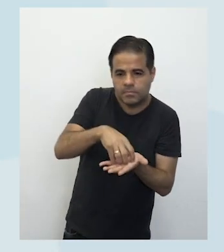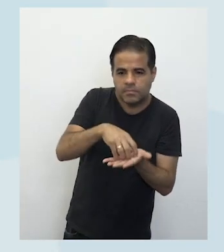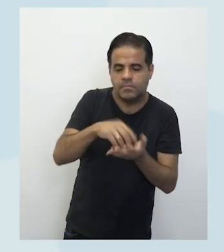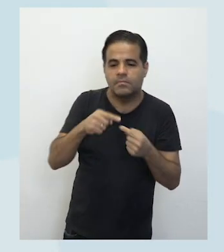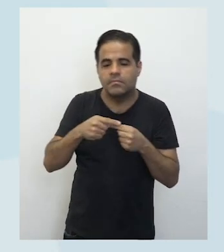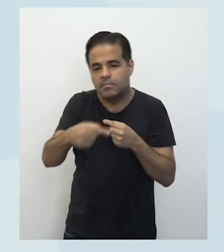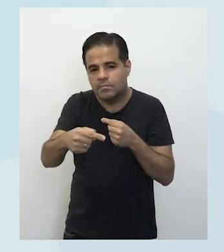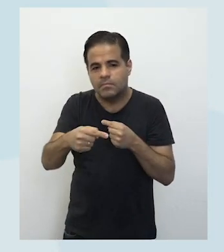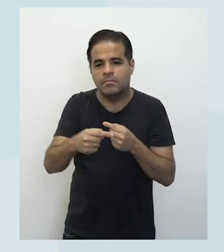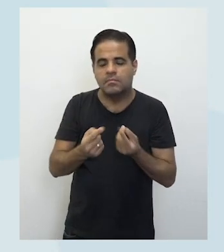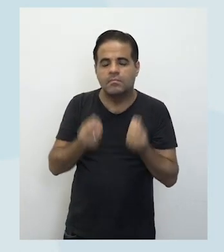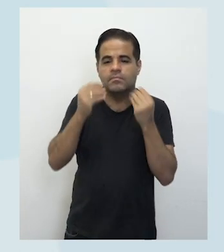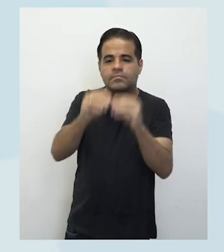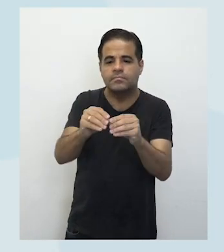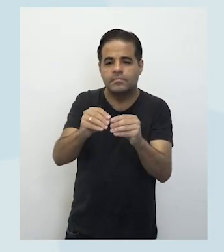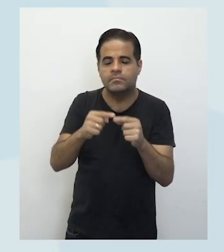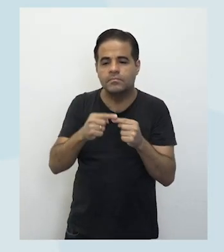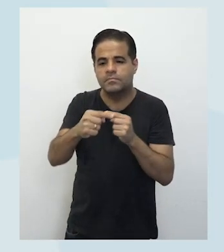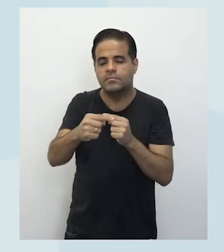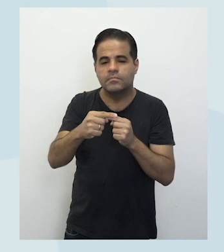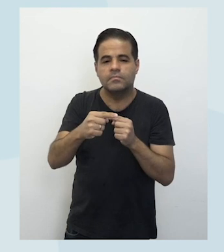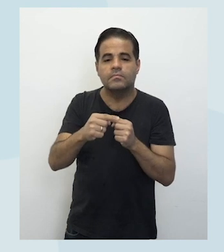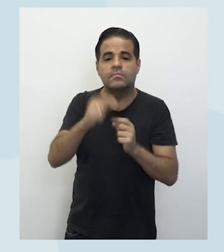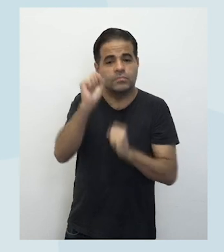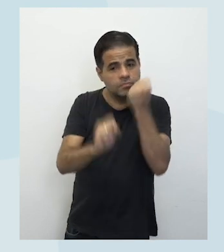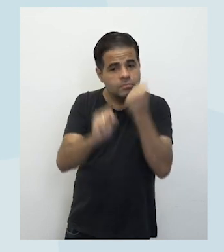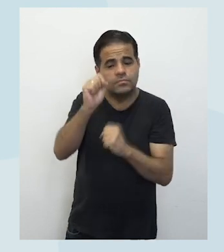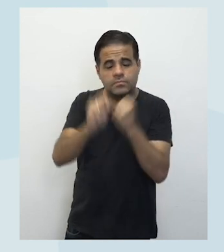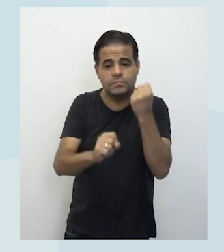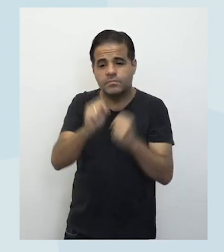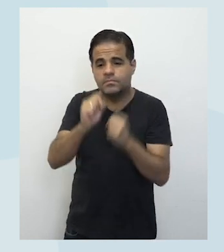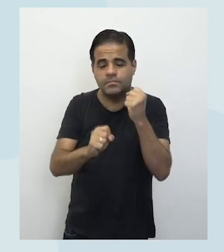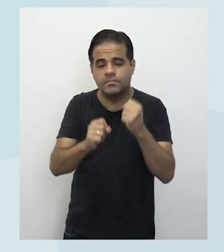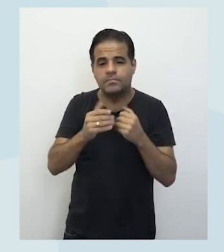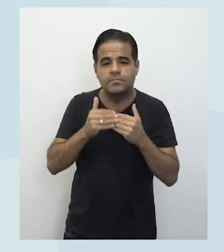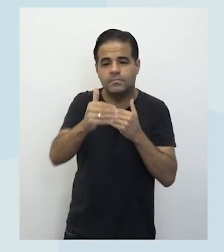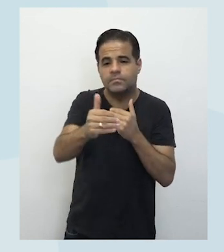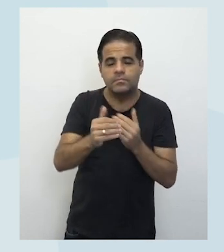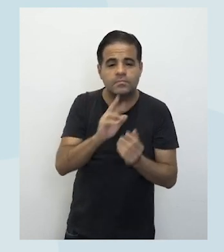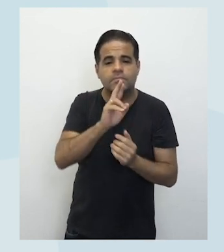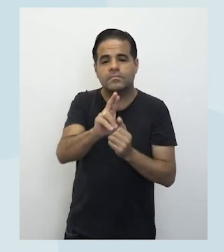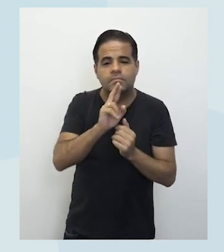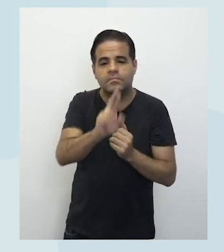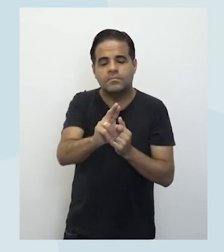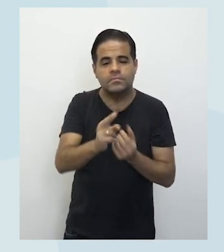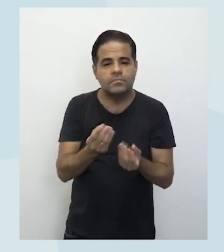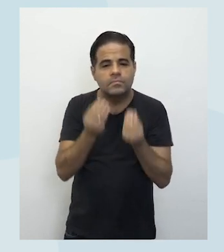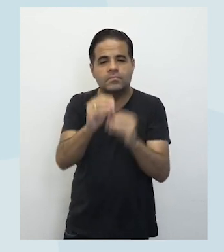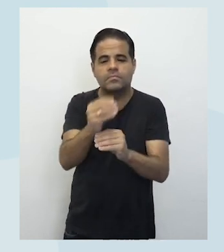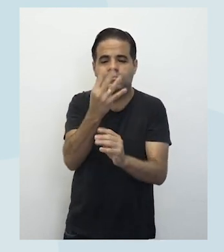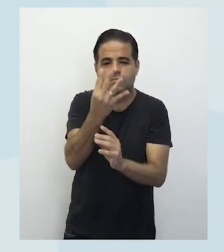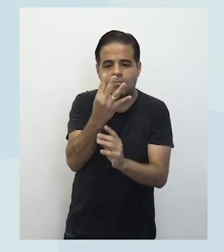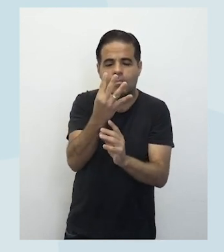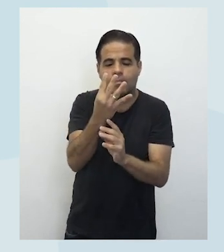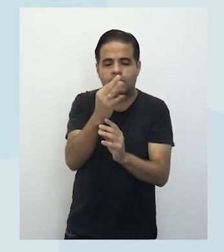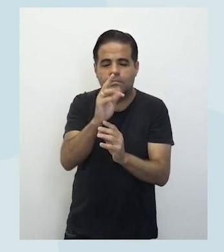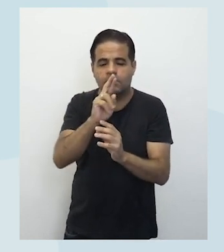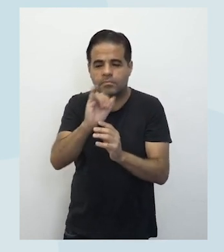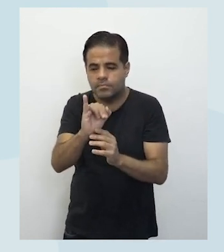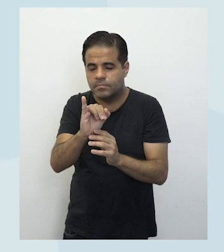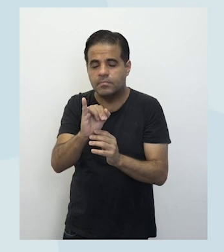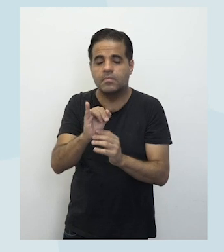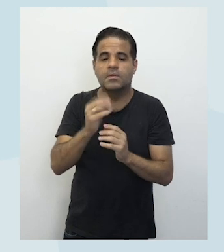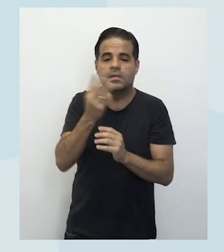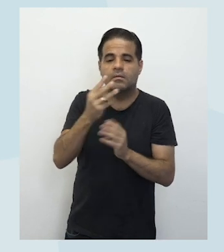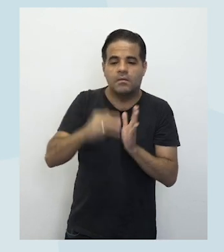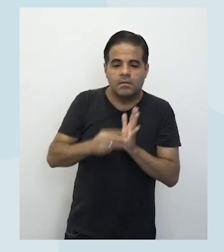pode colocar aí, por exemplo, que já a indústria, ela adicionou aí no resultado, né, do quarto trimestre, a terceira